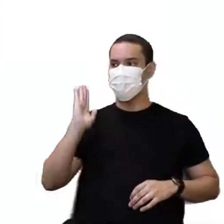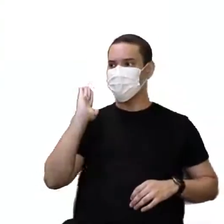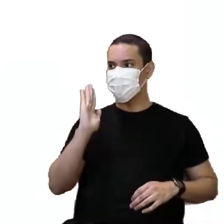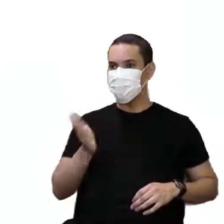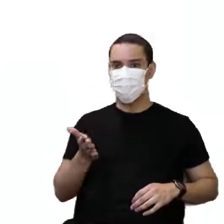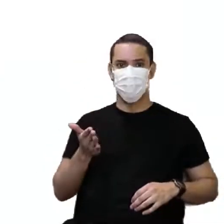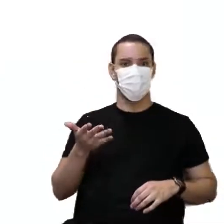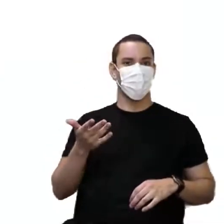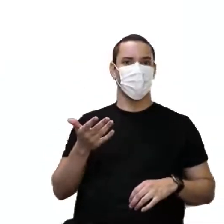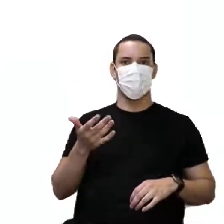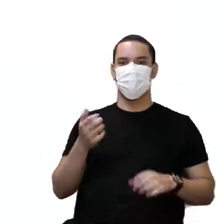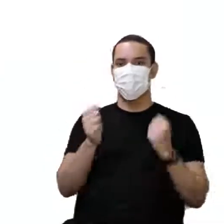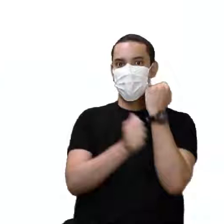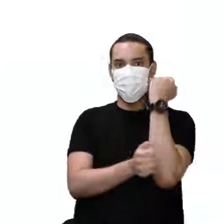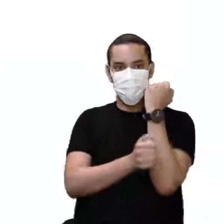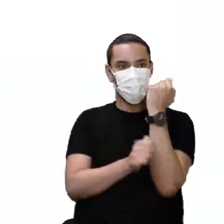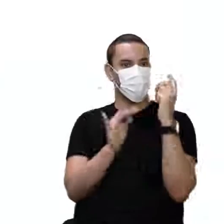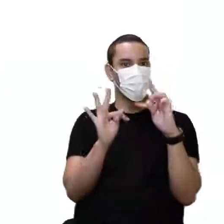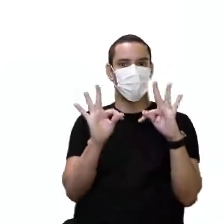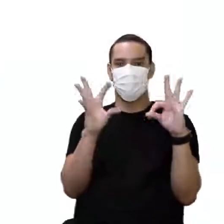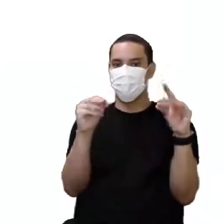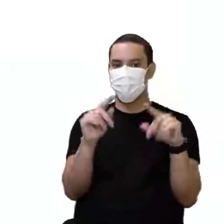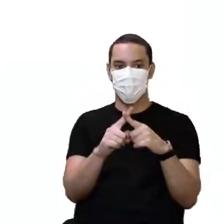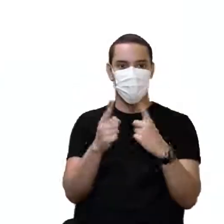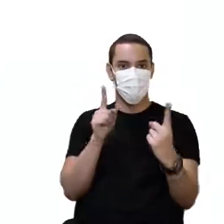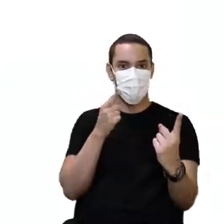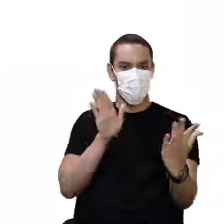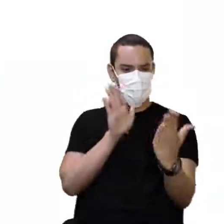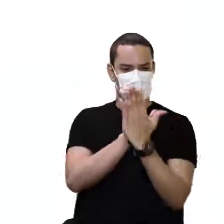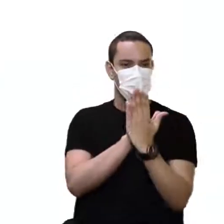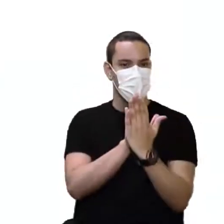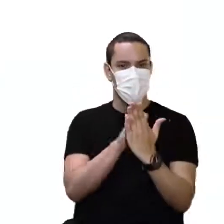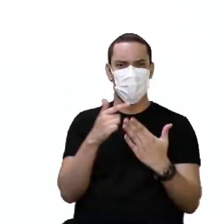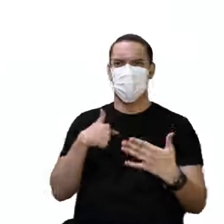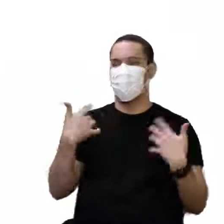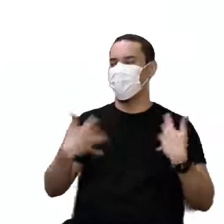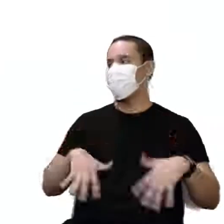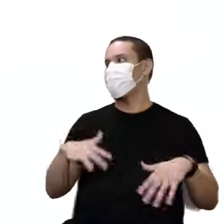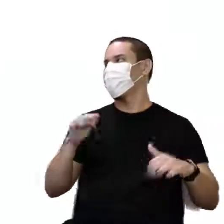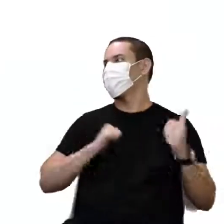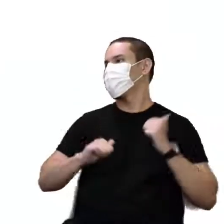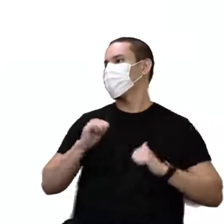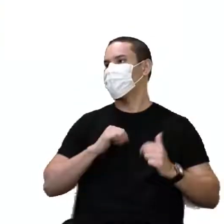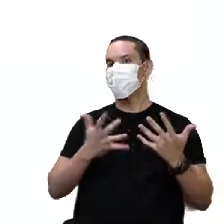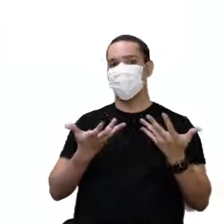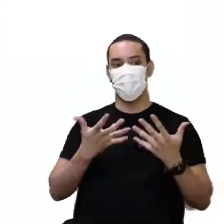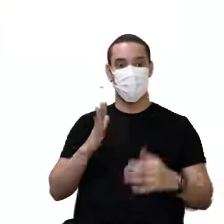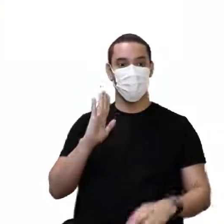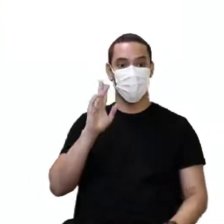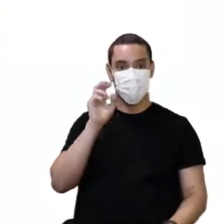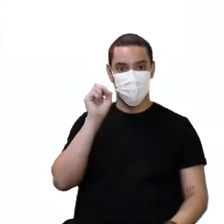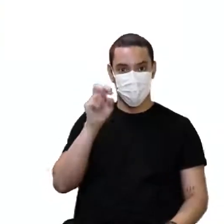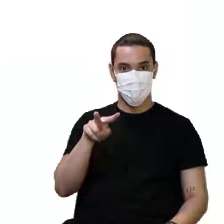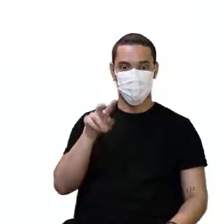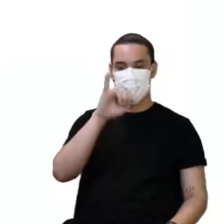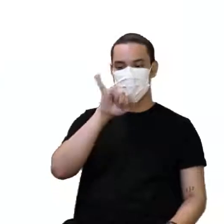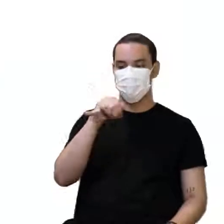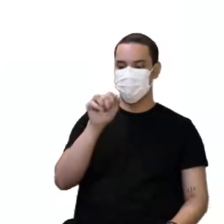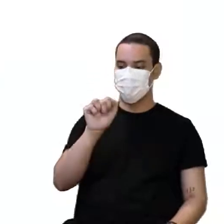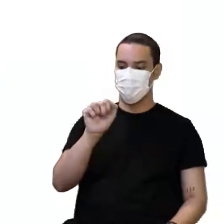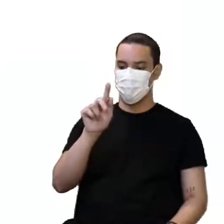vi fezes, né? Mas, dar de cara com ela, eu sou doida. Já vi uma jaguatirica,